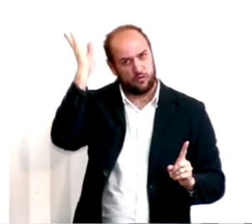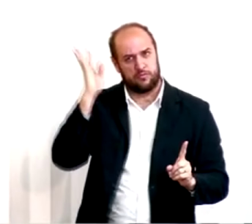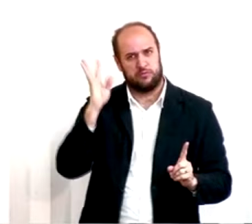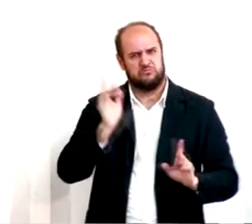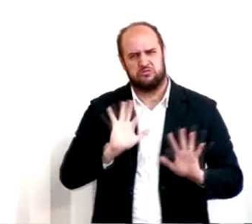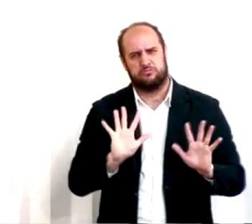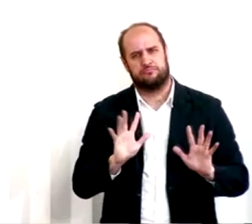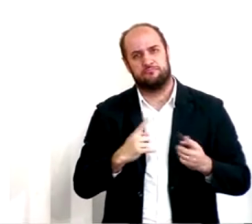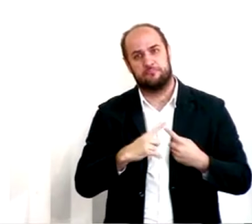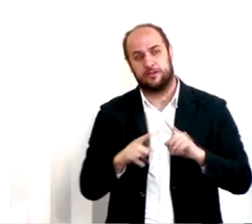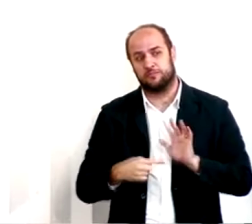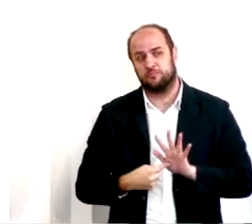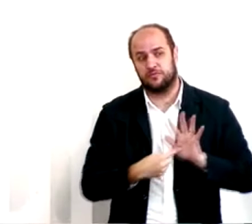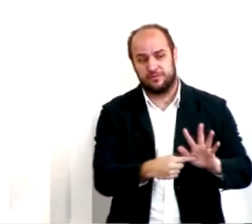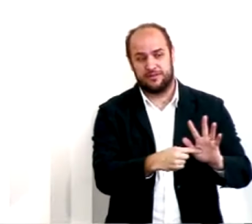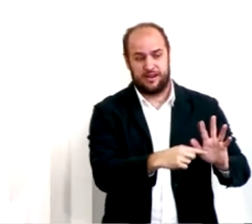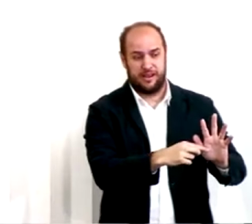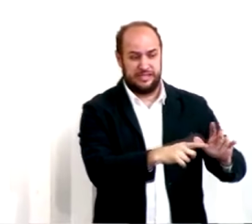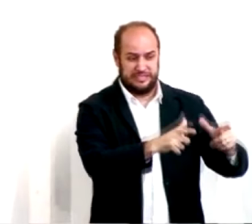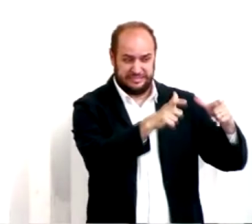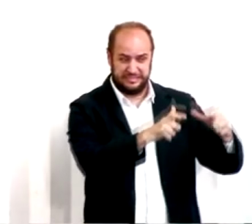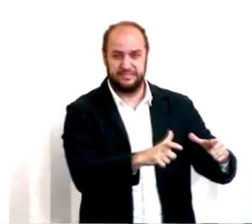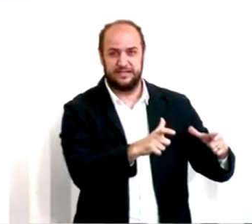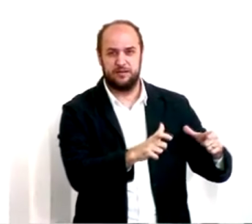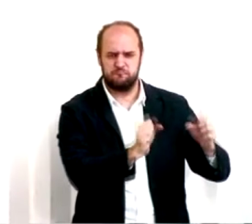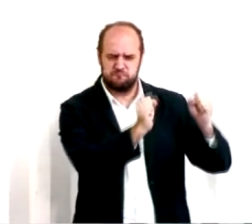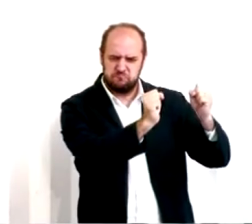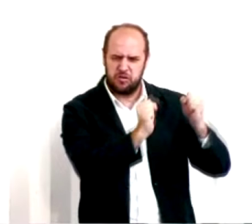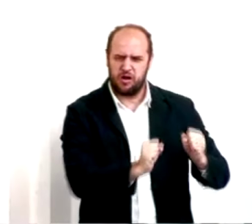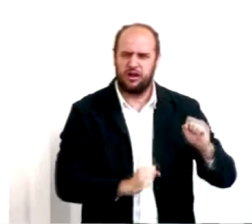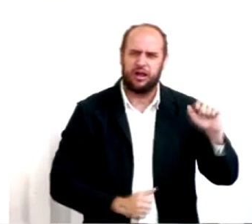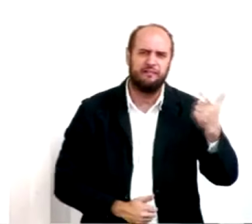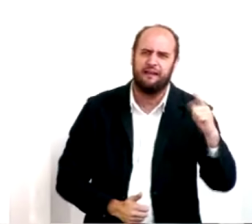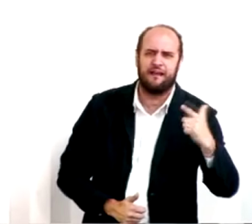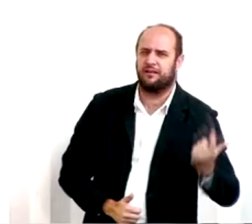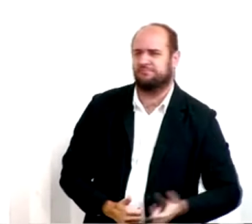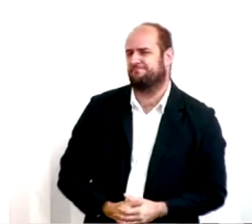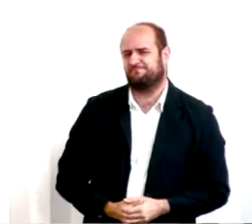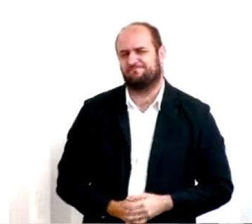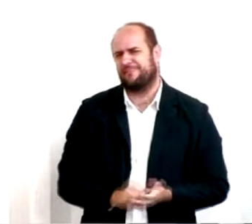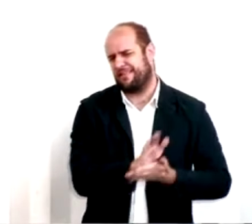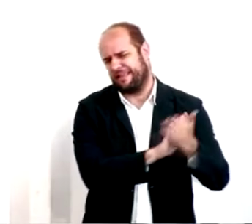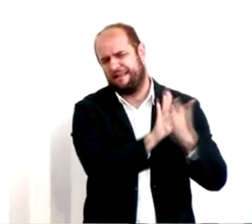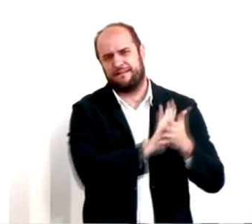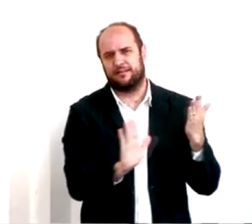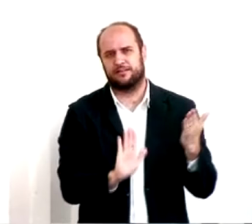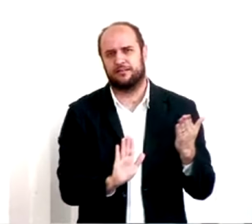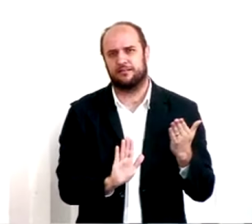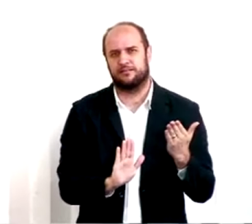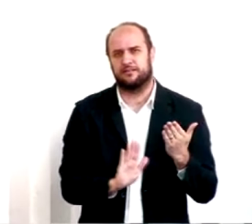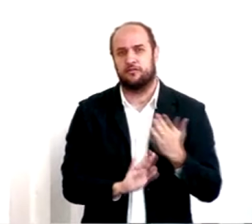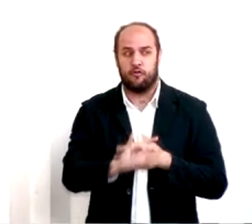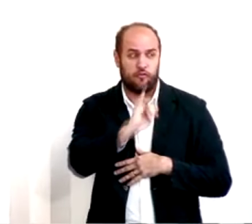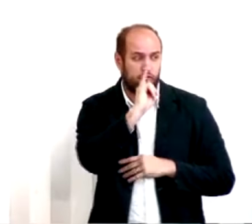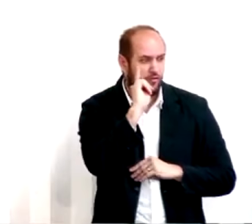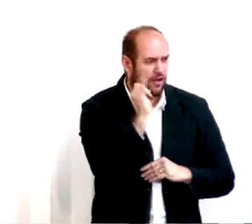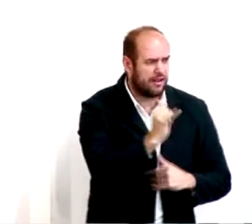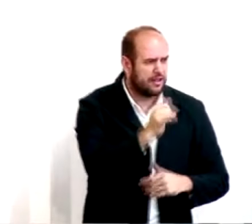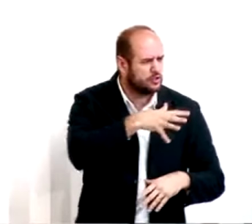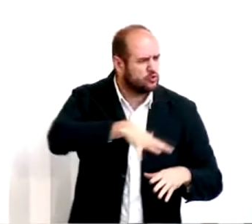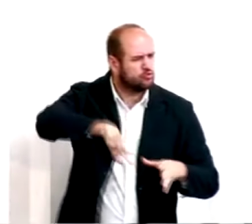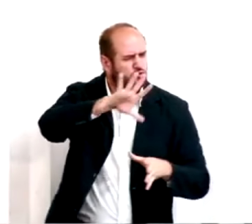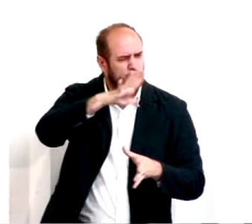Cristo não é para usar da Inteligência dos sábios gregos que o cristianismo chegou a esses homens Mas é para dizer que